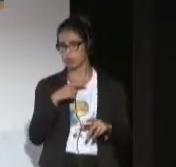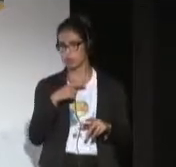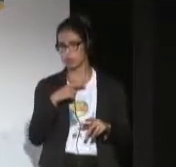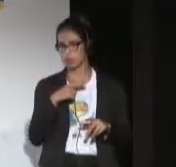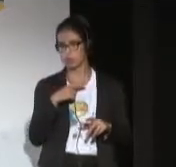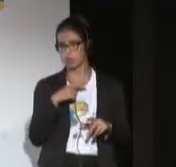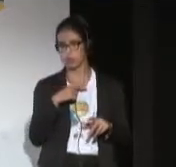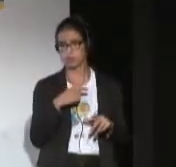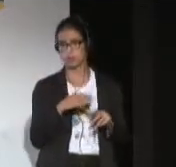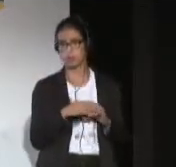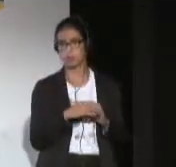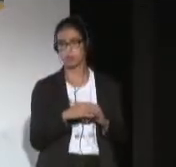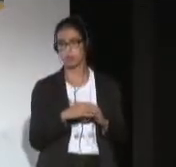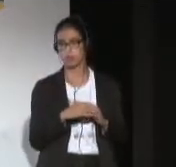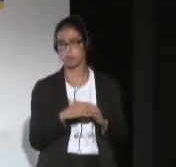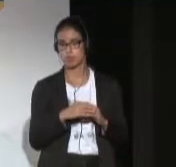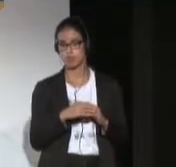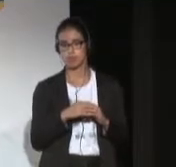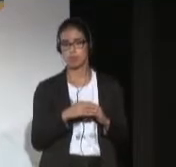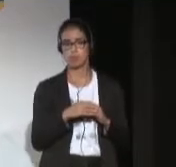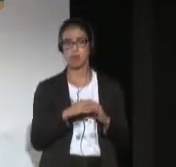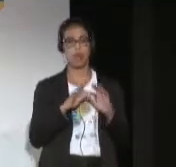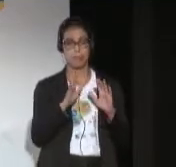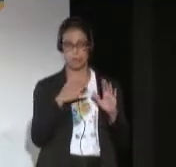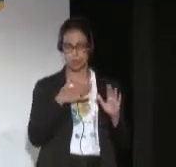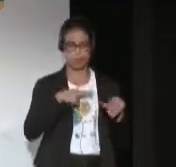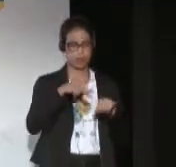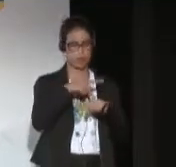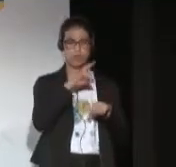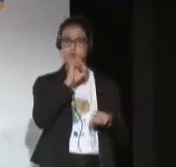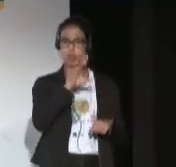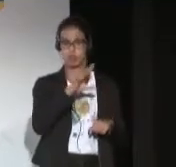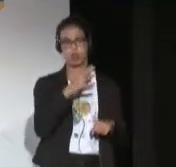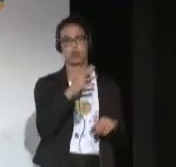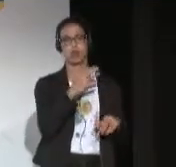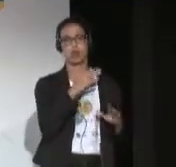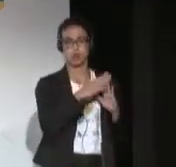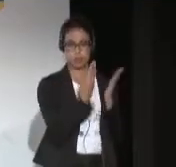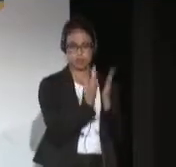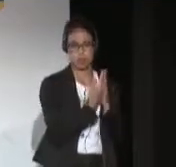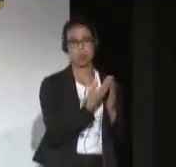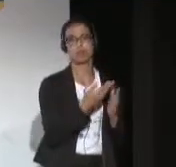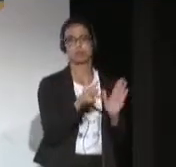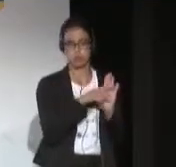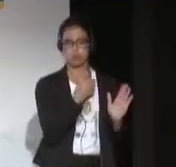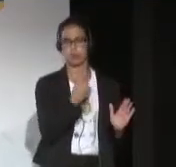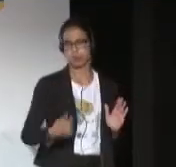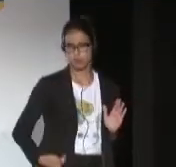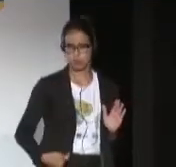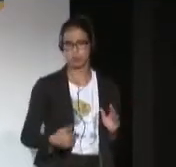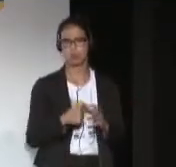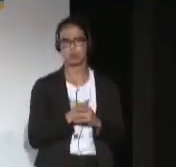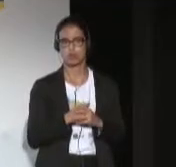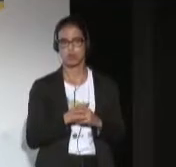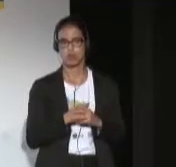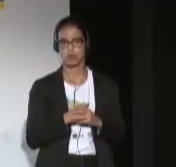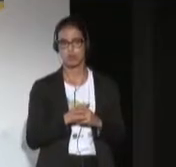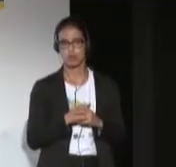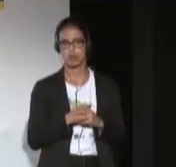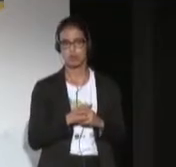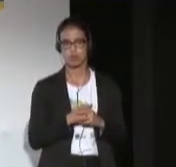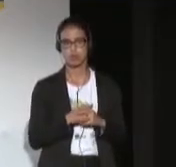não? Mas no Singapura a gente só tem escolas públicas. Então, portanto, as